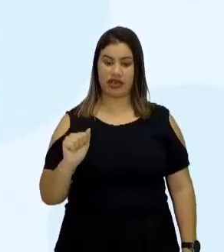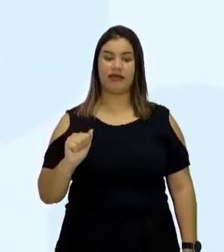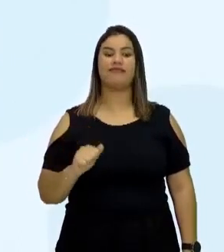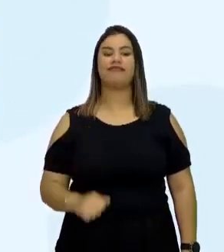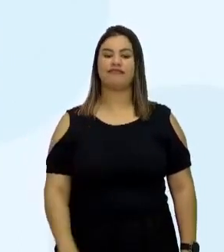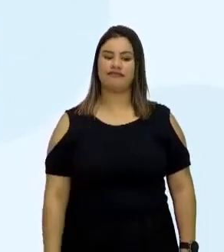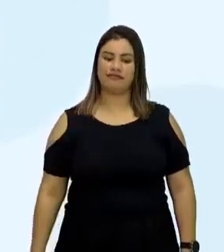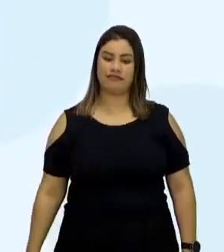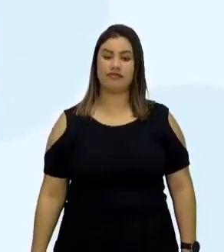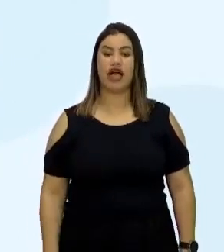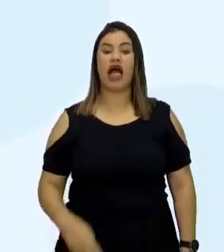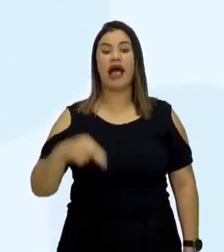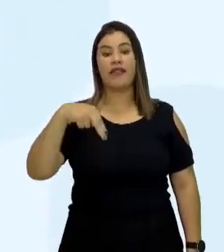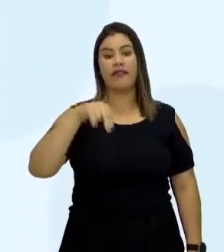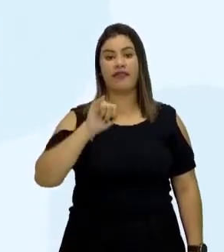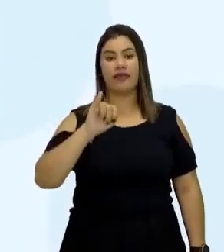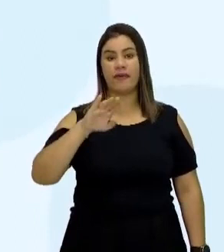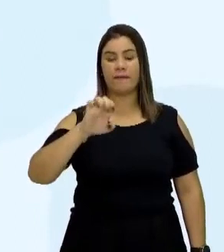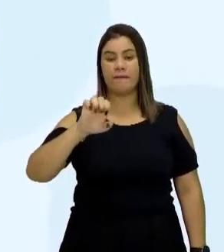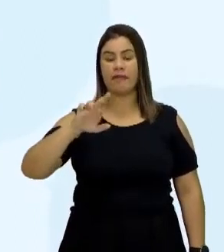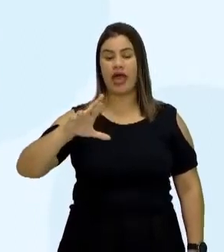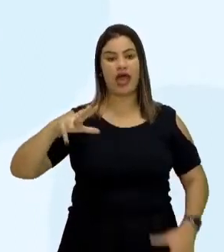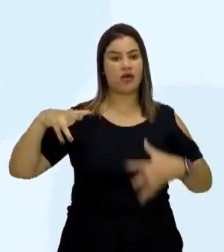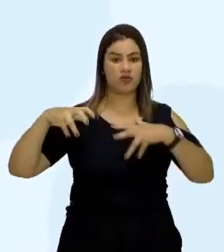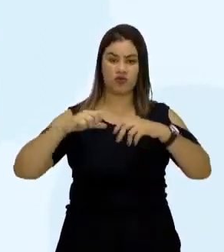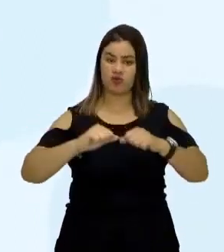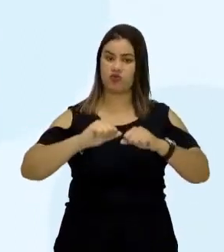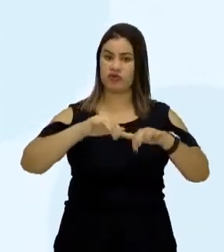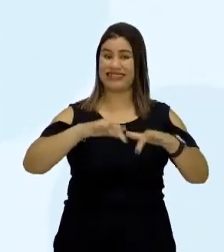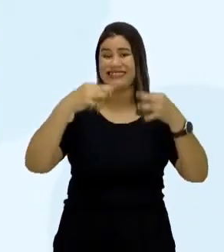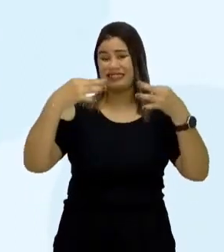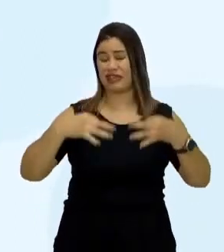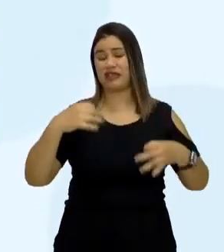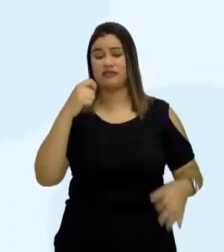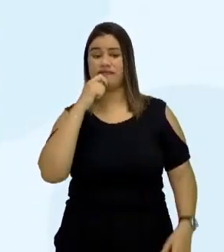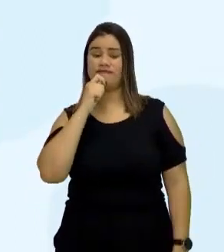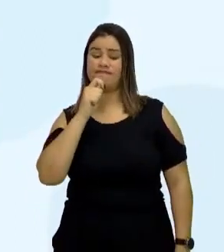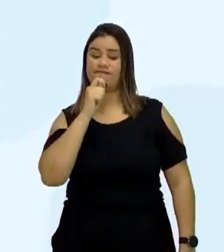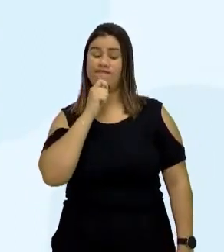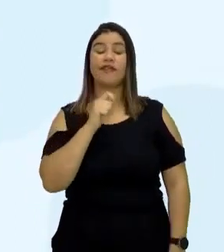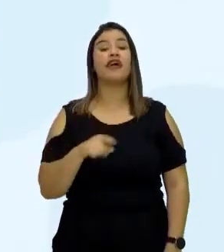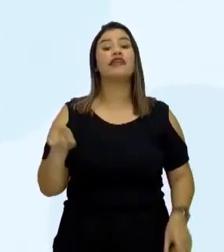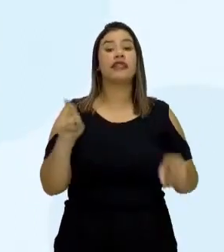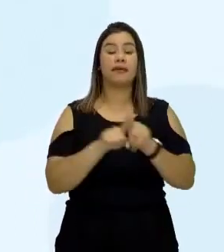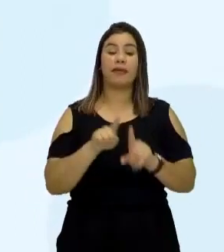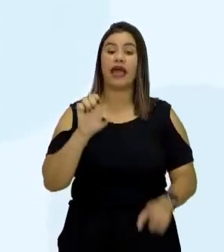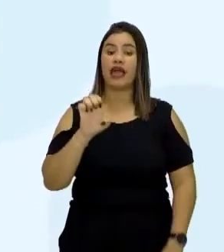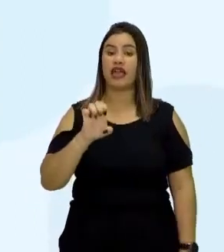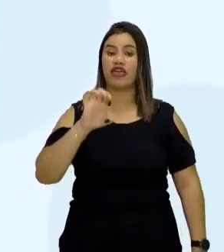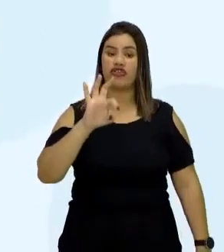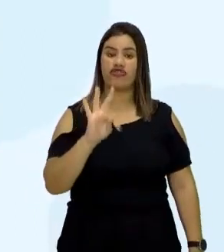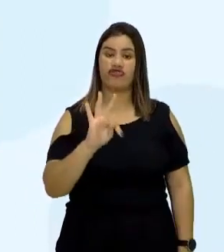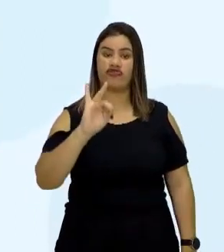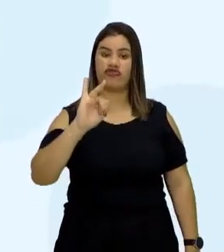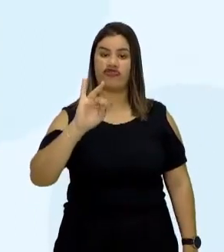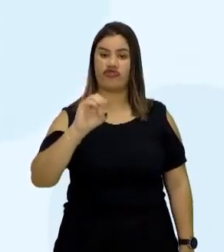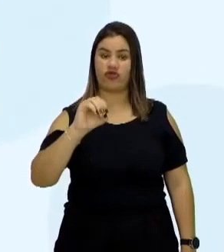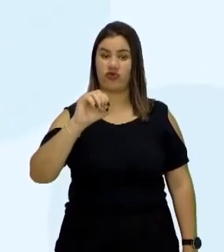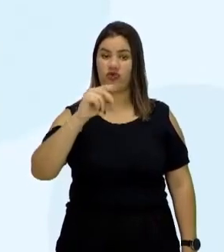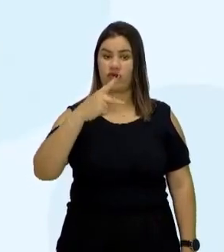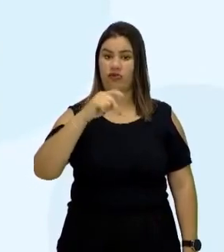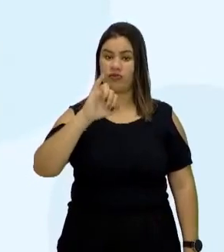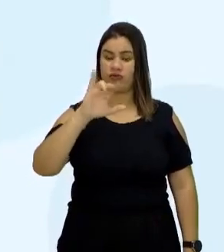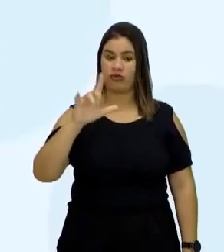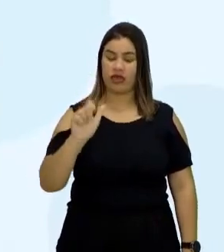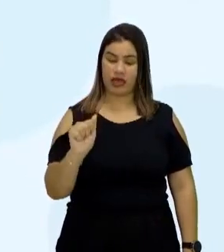sua colonização definida, e a Etiópia também aparece, também aí, né, foi colonizada aí pela Itália,